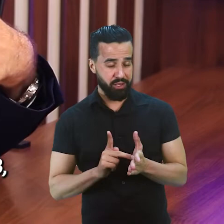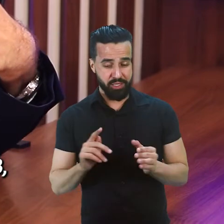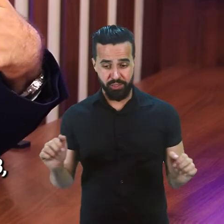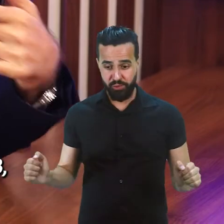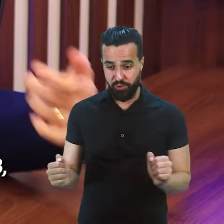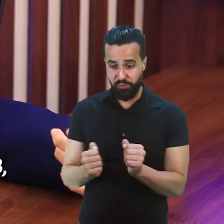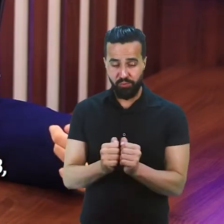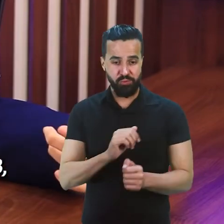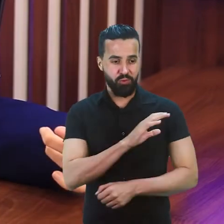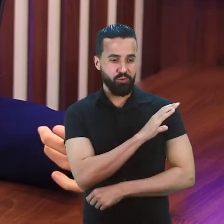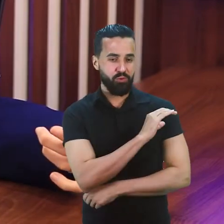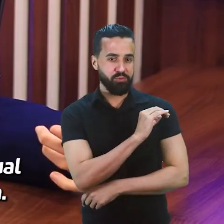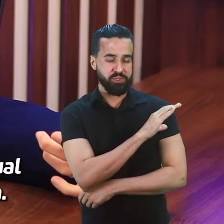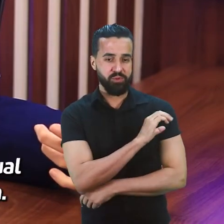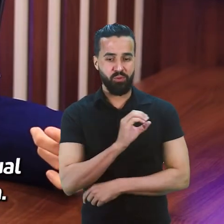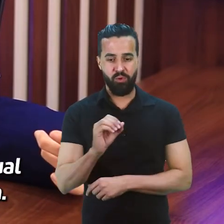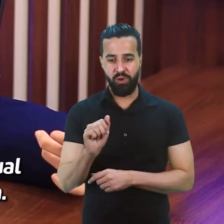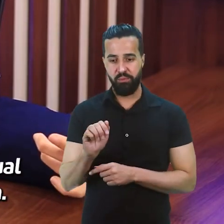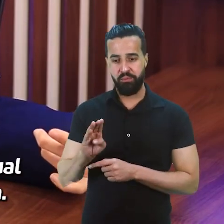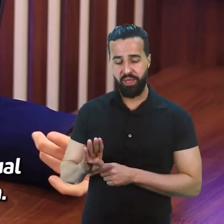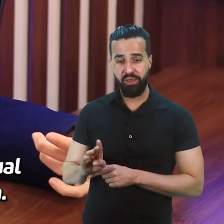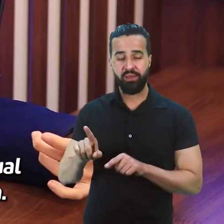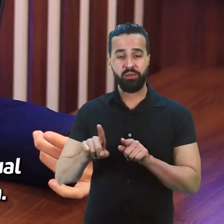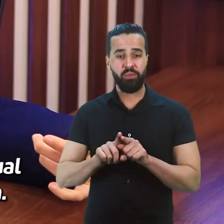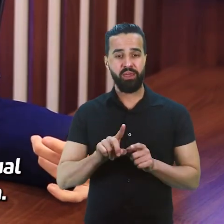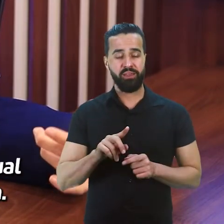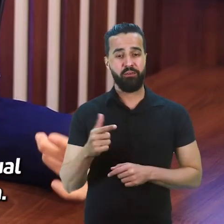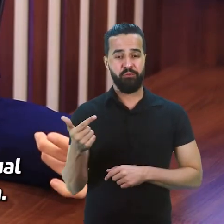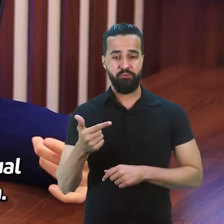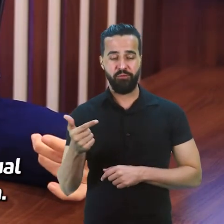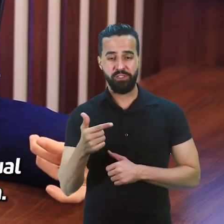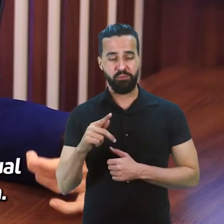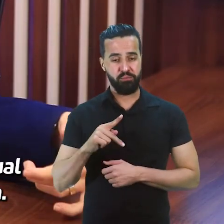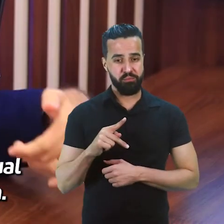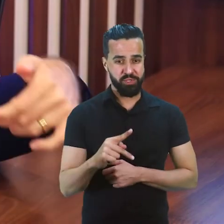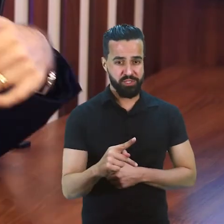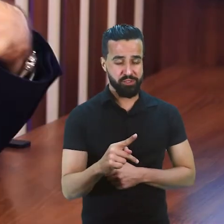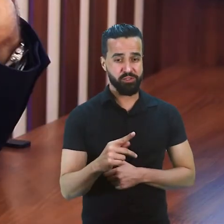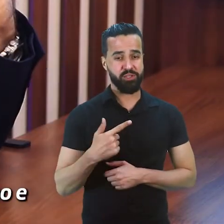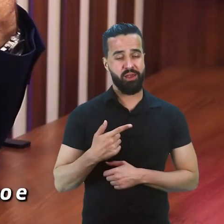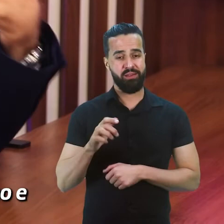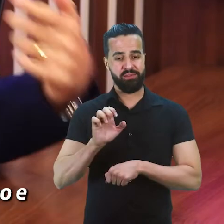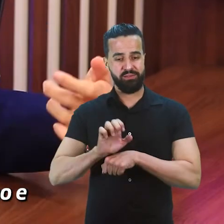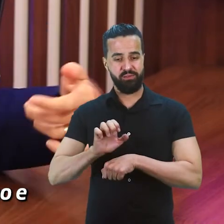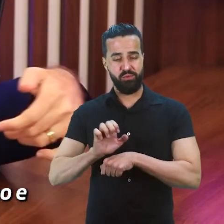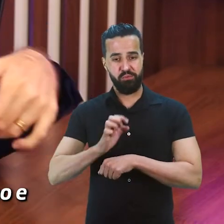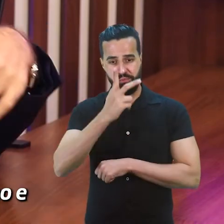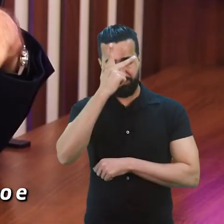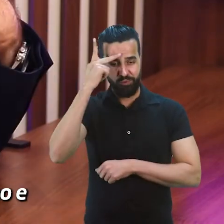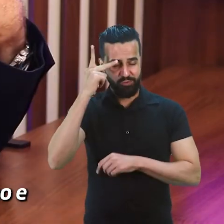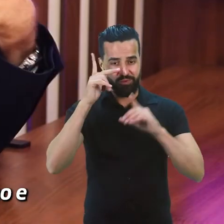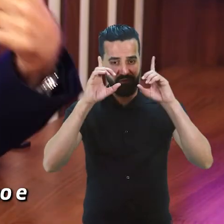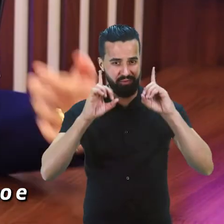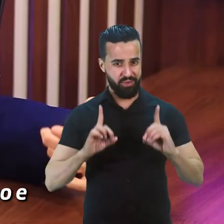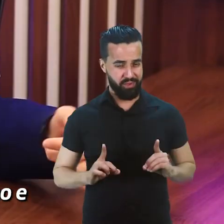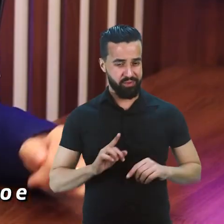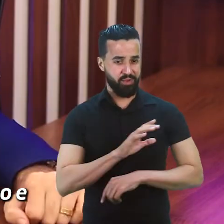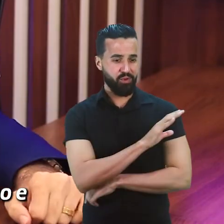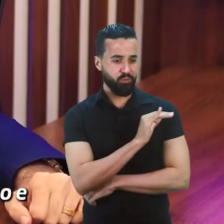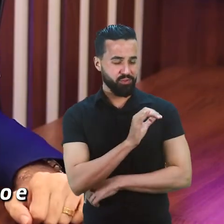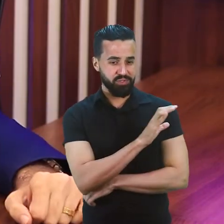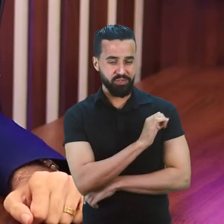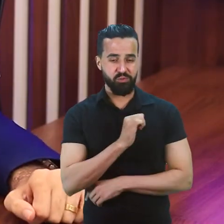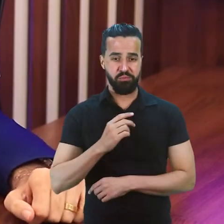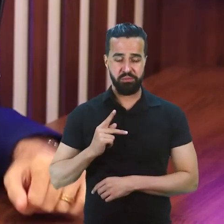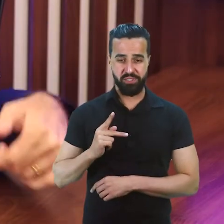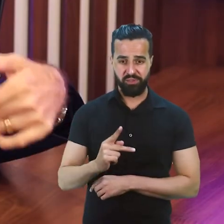OAB, foi também meu vice-presidente no Conselho Estadual dos Direitos da Pessoa com Deficiência, que eu participei do conselho representando a OAB, presidi o